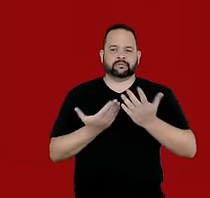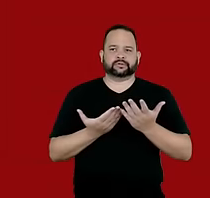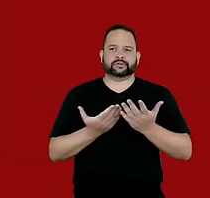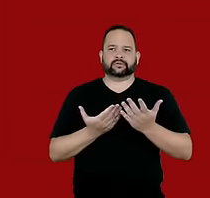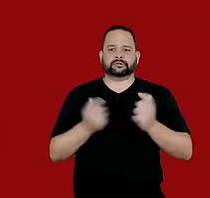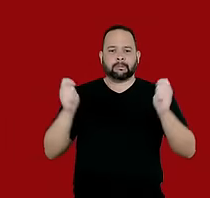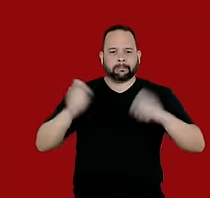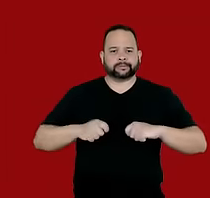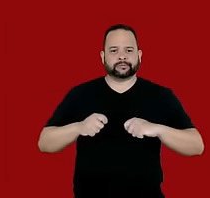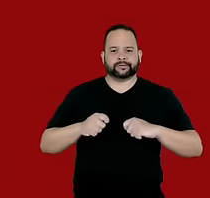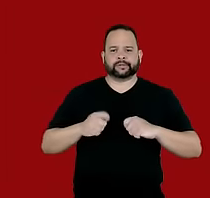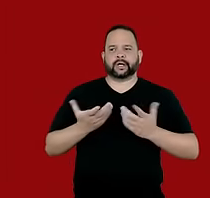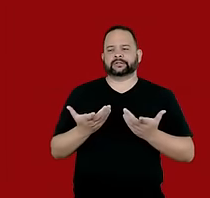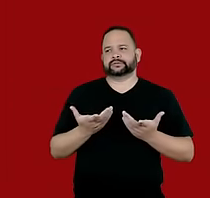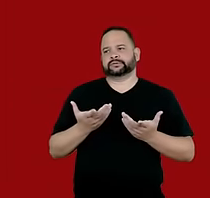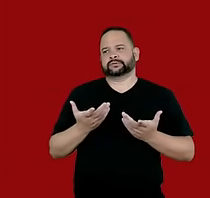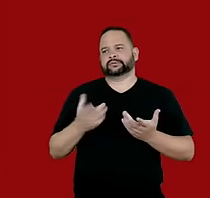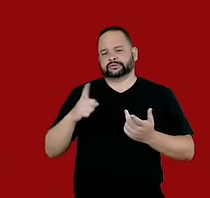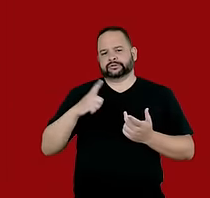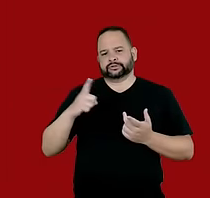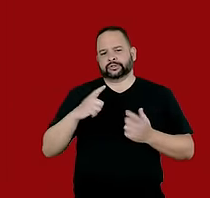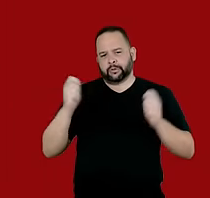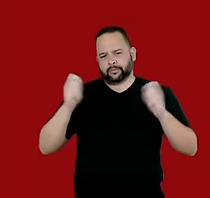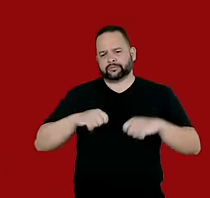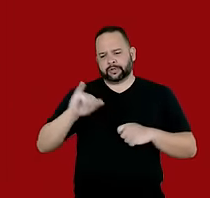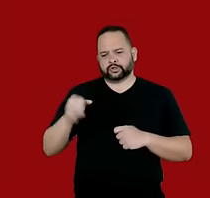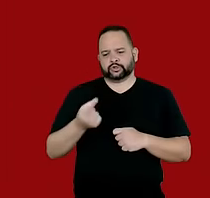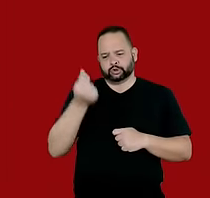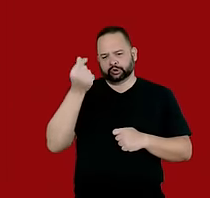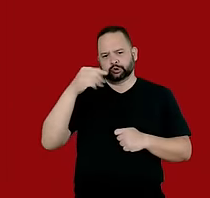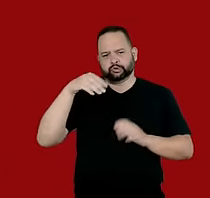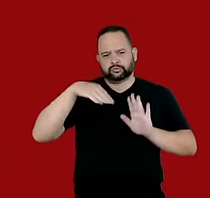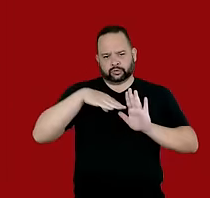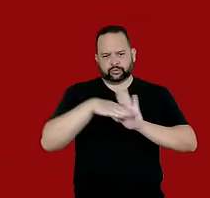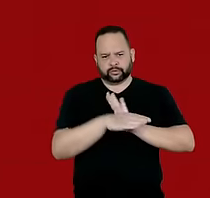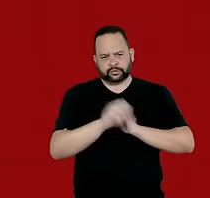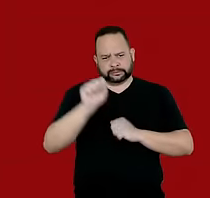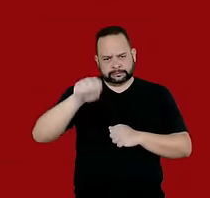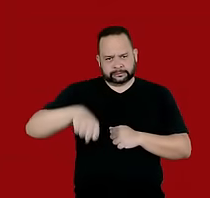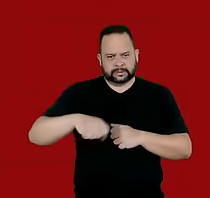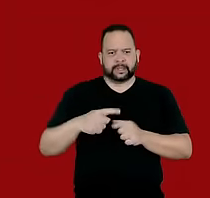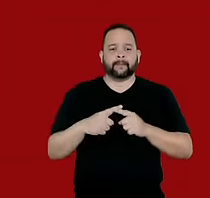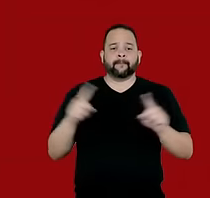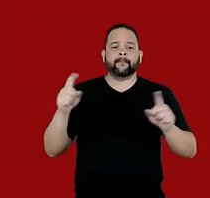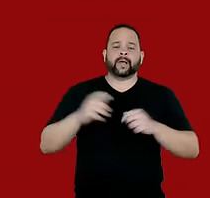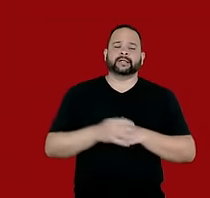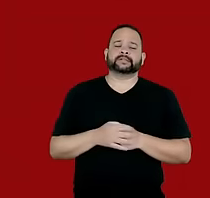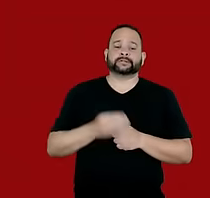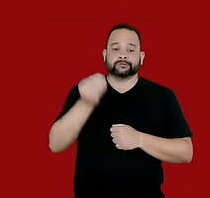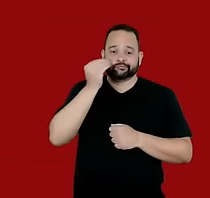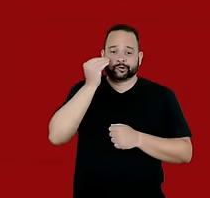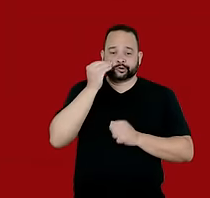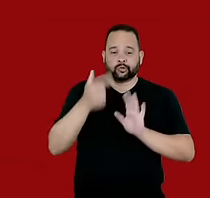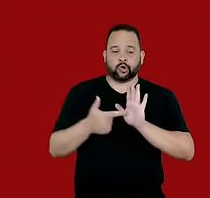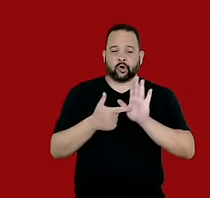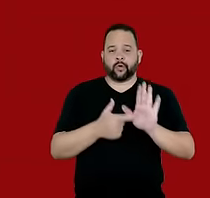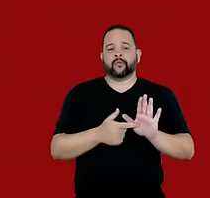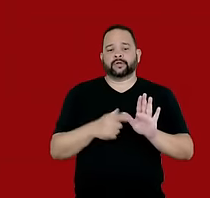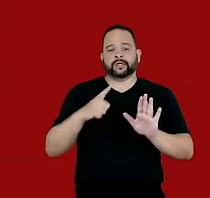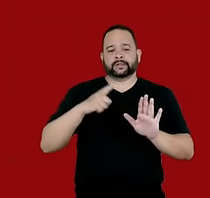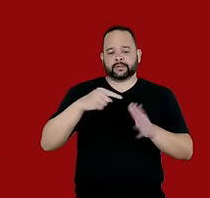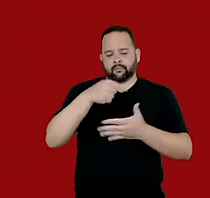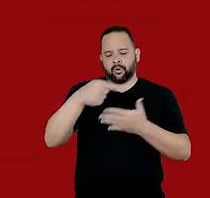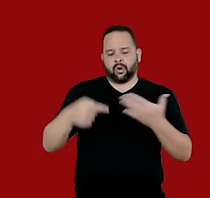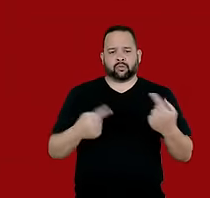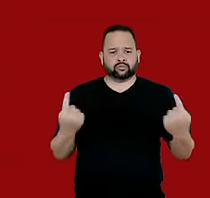diferencial de juros eh grande ainda mas de novo a gente eh tentou aqui mostrar que existem alguns desafios para esse cenário de